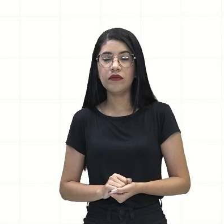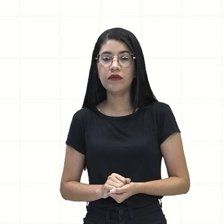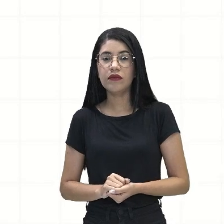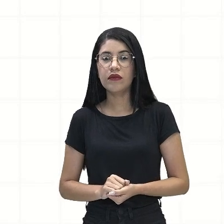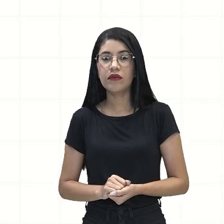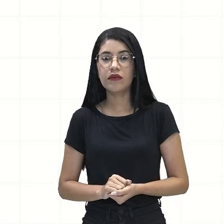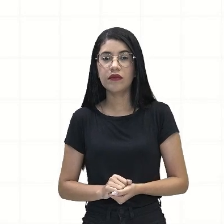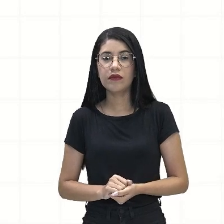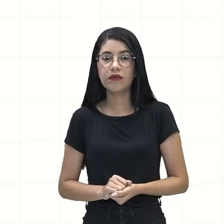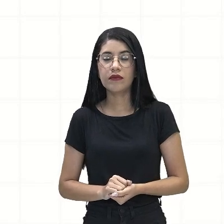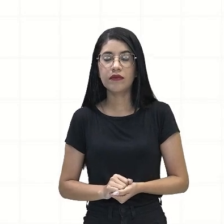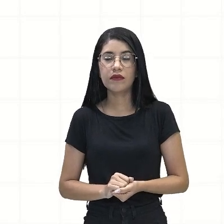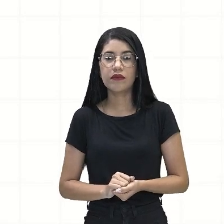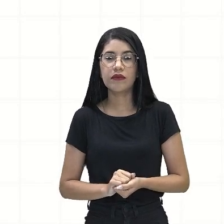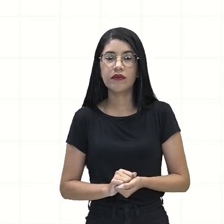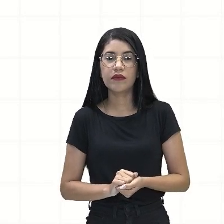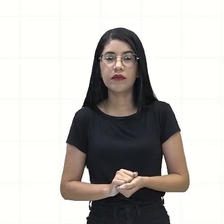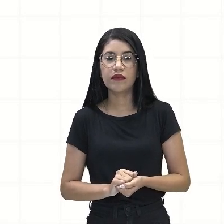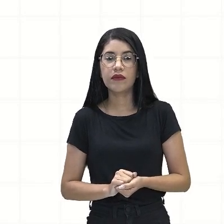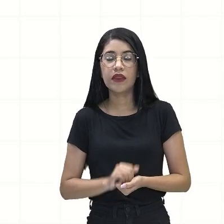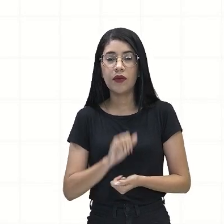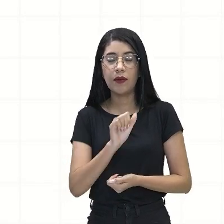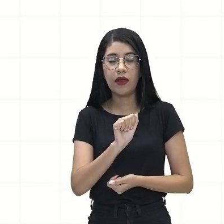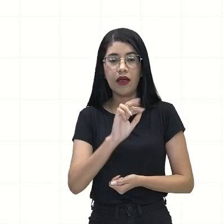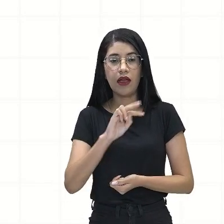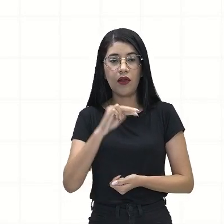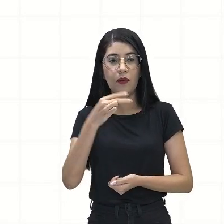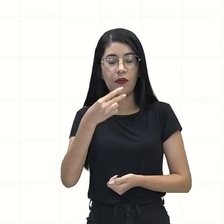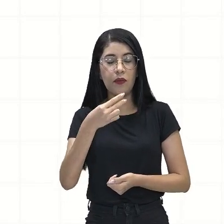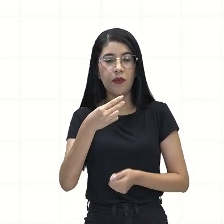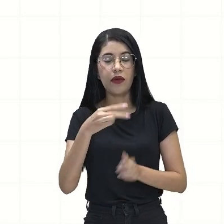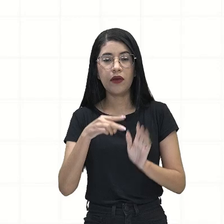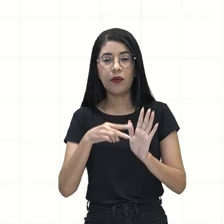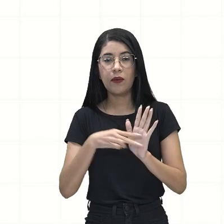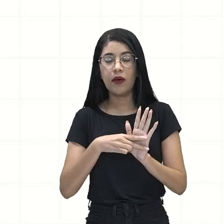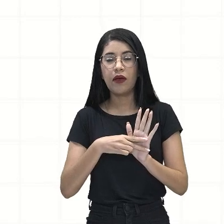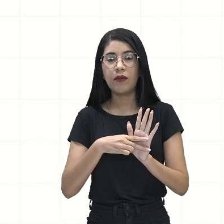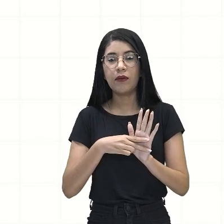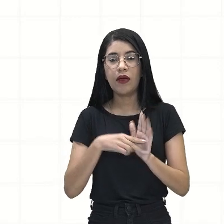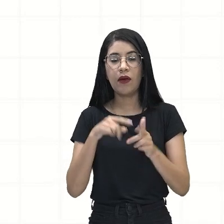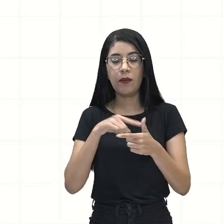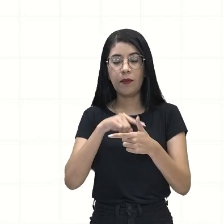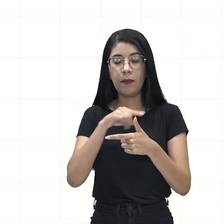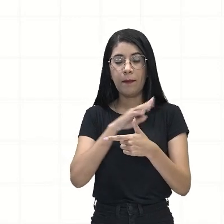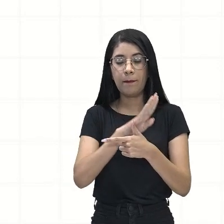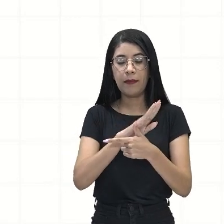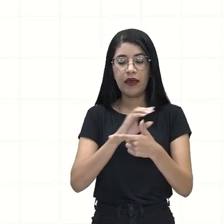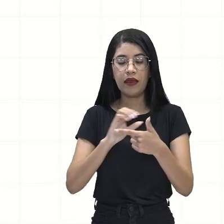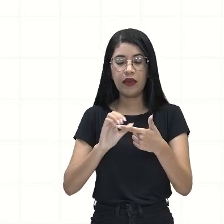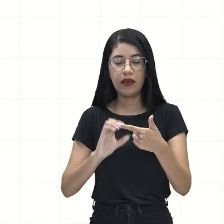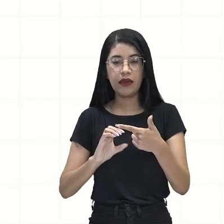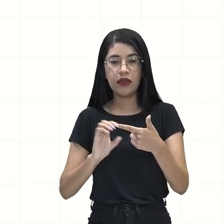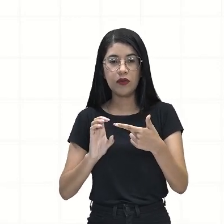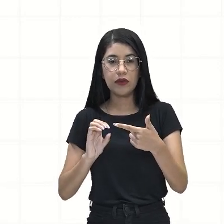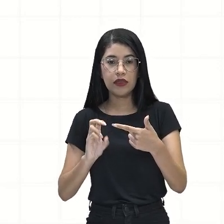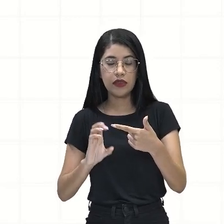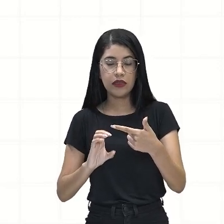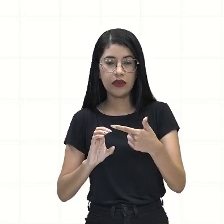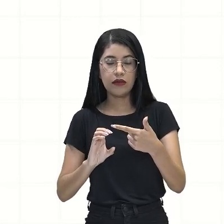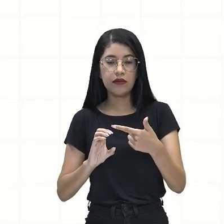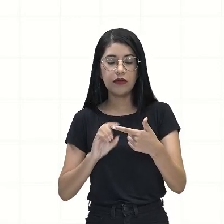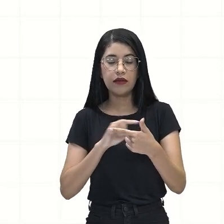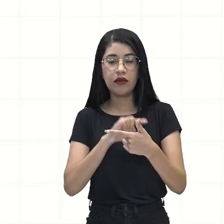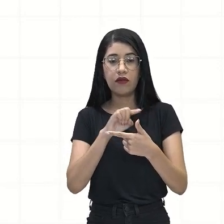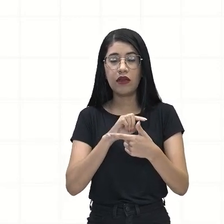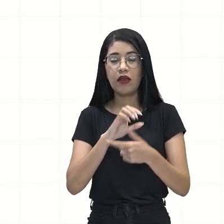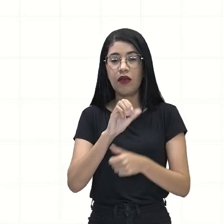tenho hipotenusa elevada ao quadrado, vai ser igual ao cateto B ao quadrado, e olha só o cateto